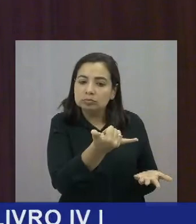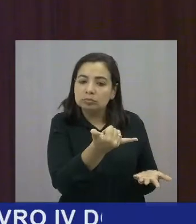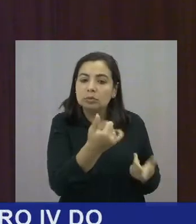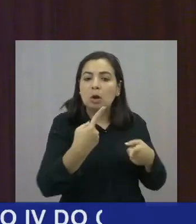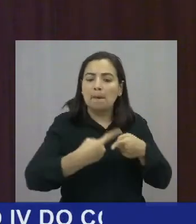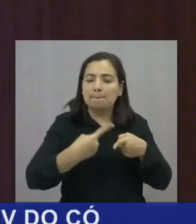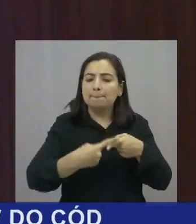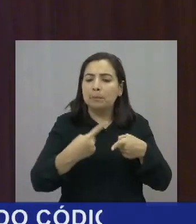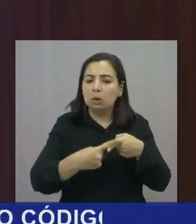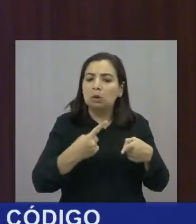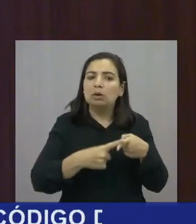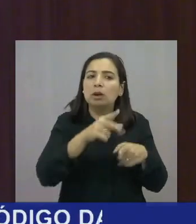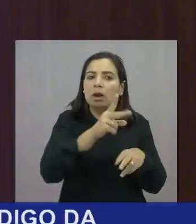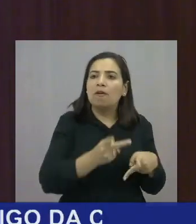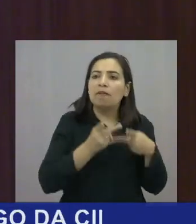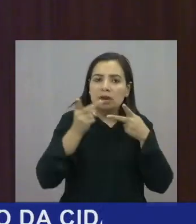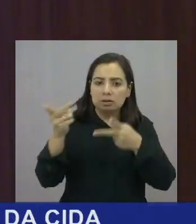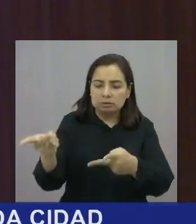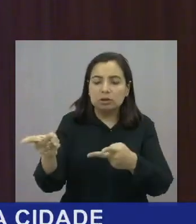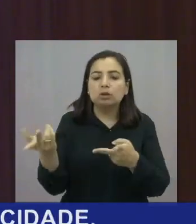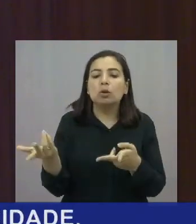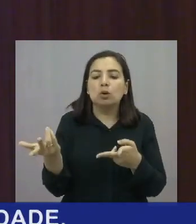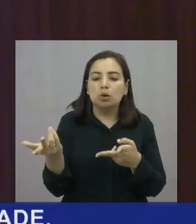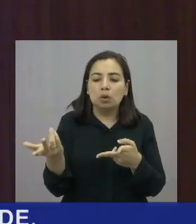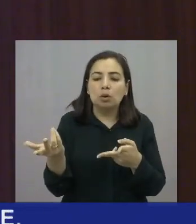colega que visitou a escola com arrogância.